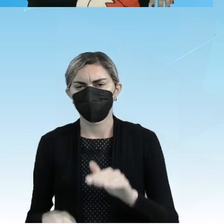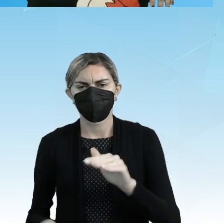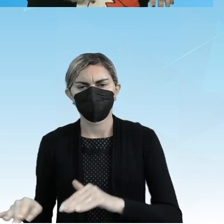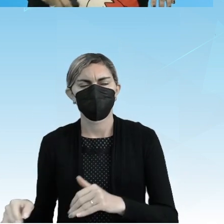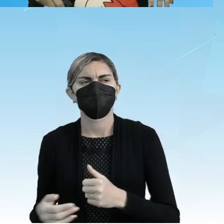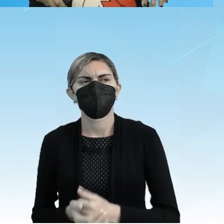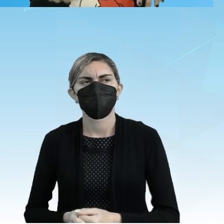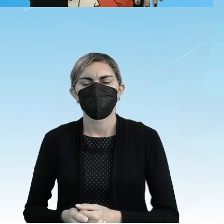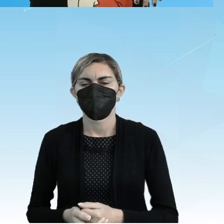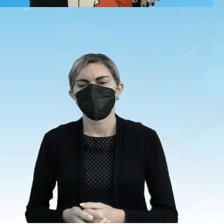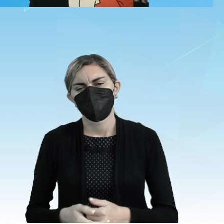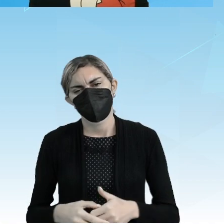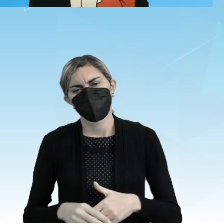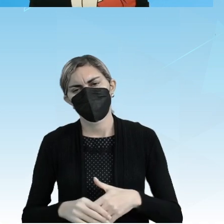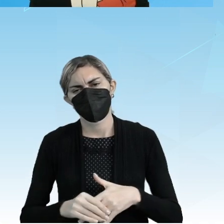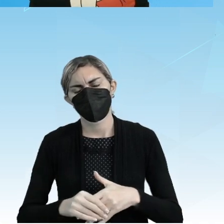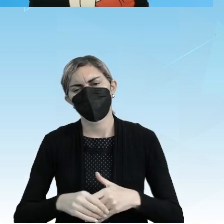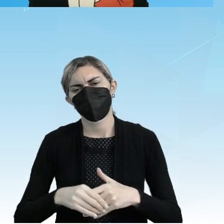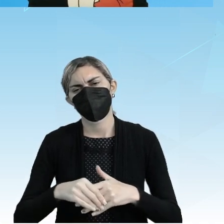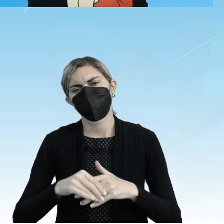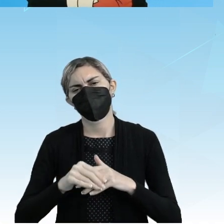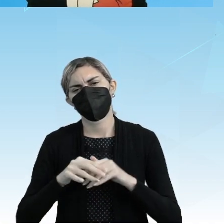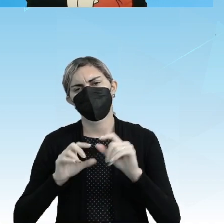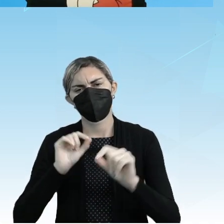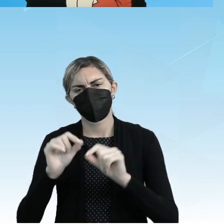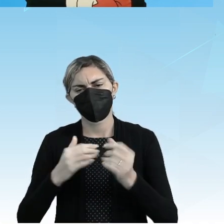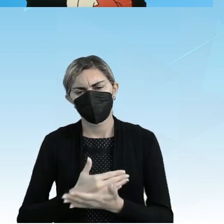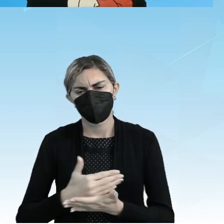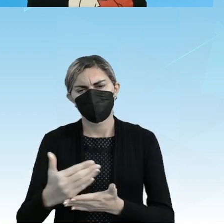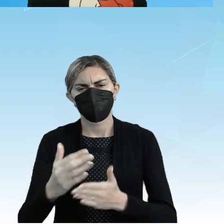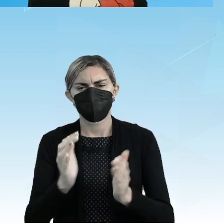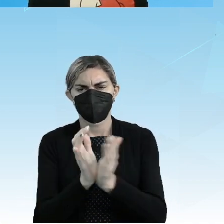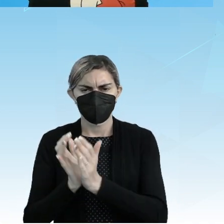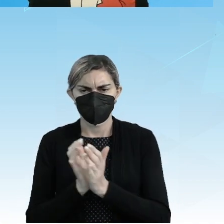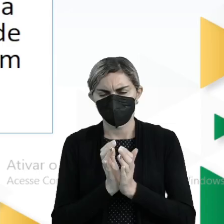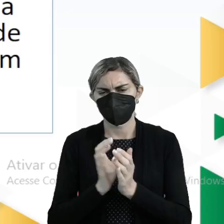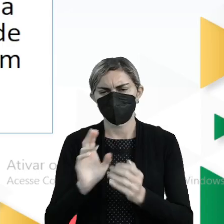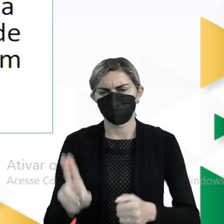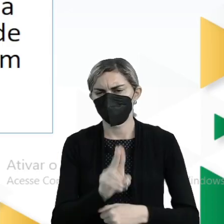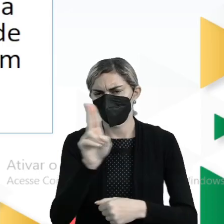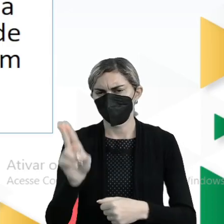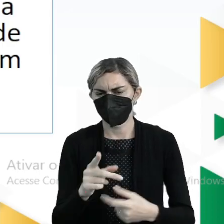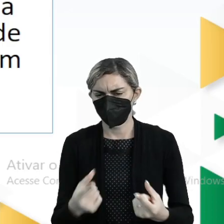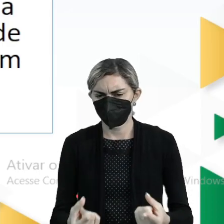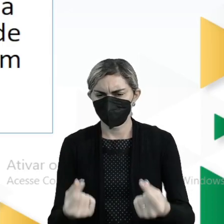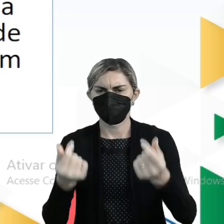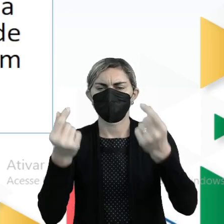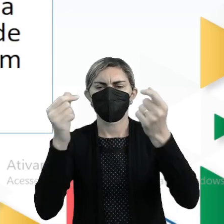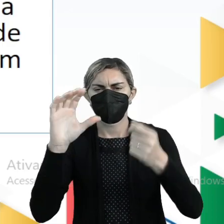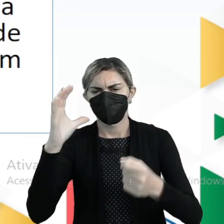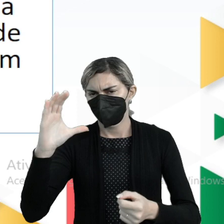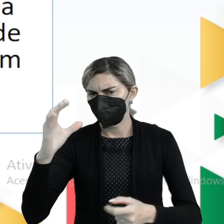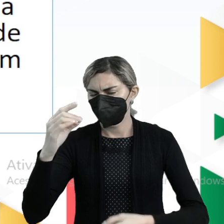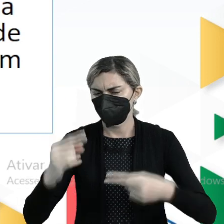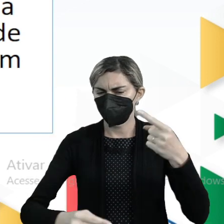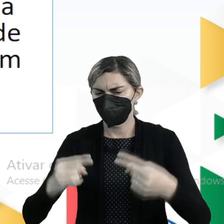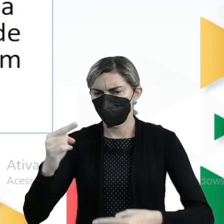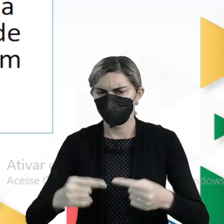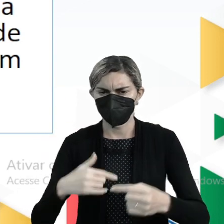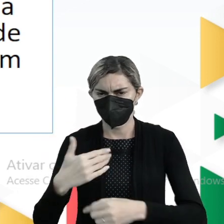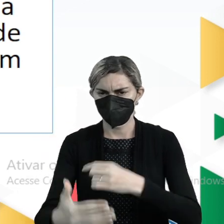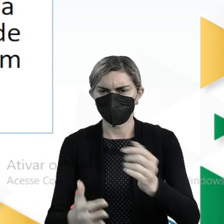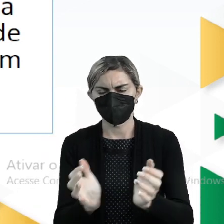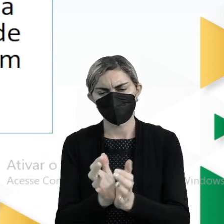desigualdades. E o que era no início apenas uma classificação utilizada por economistas e cientistas políticos para designar